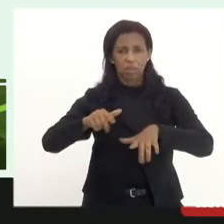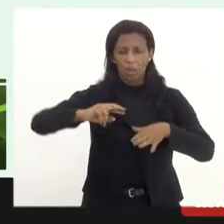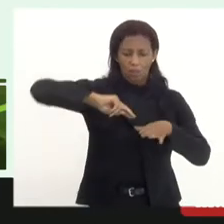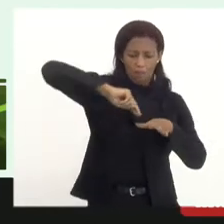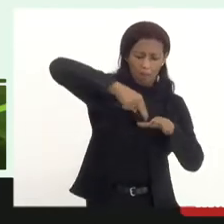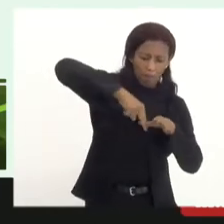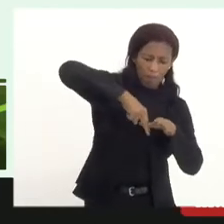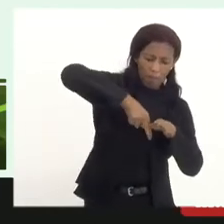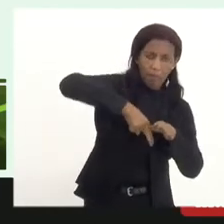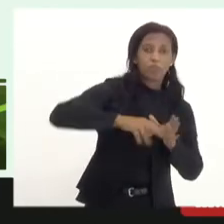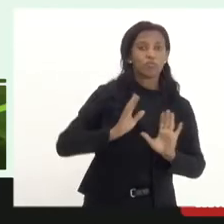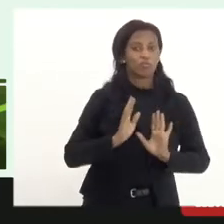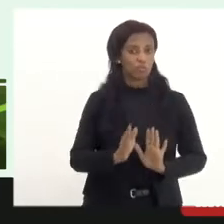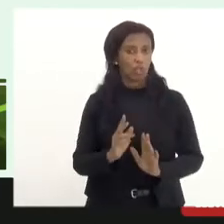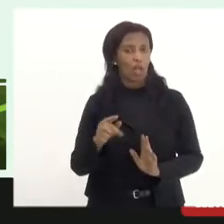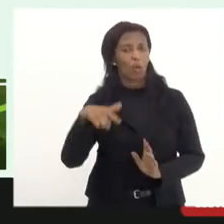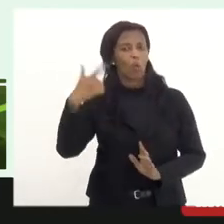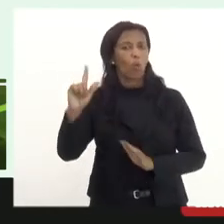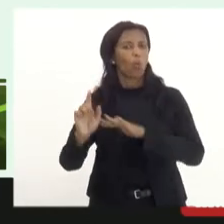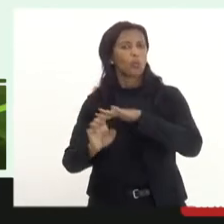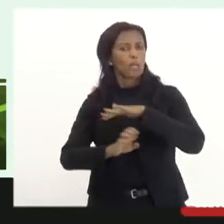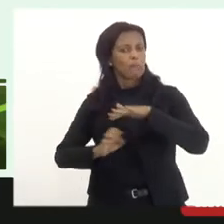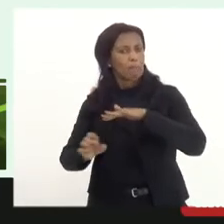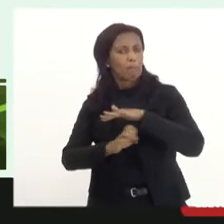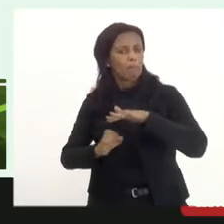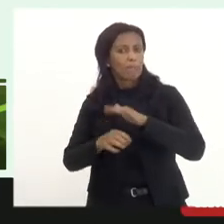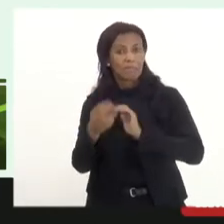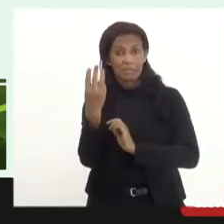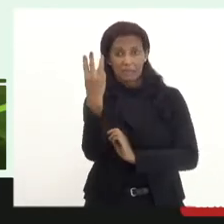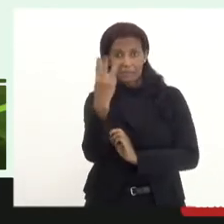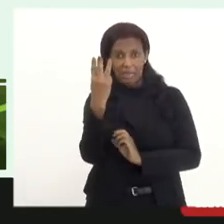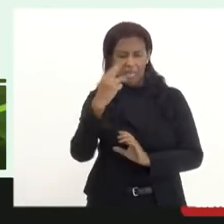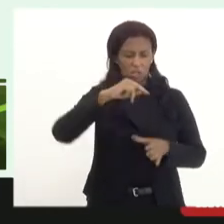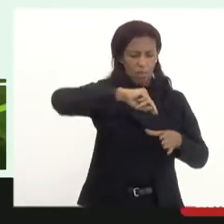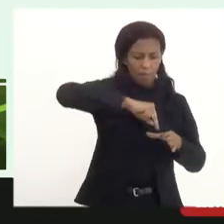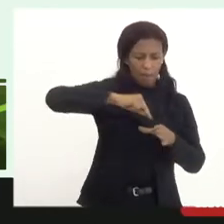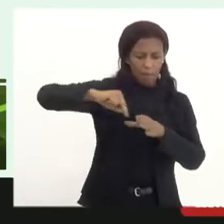perfuração com as três grandes empresas de perfuração